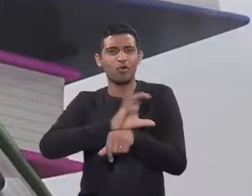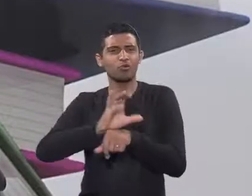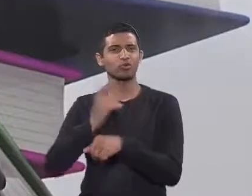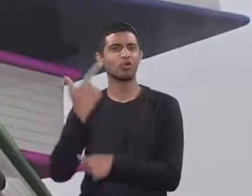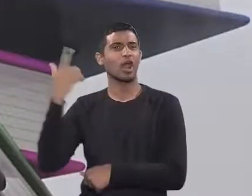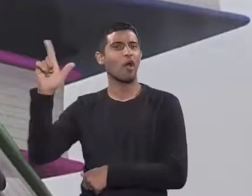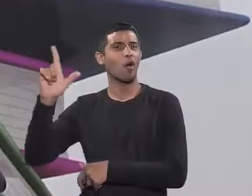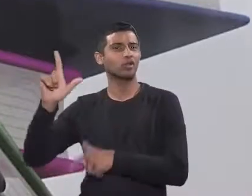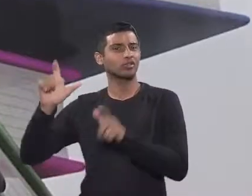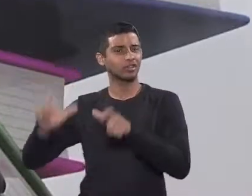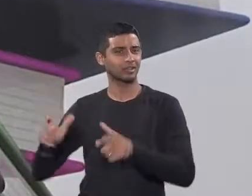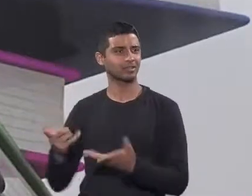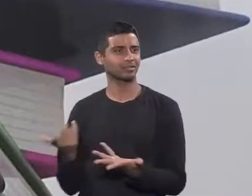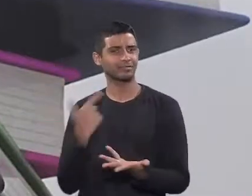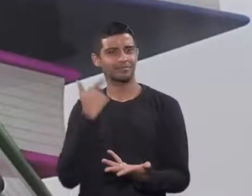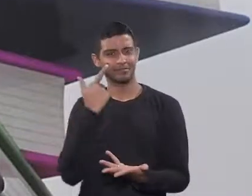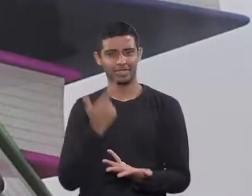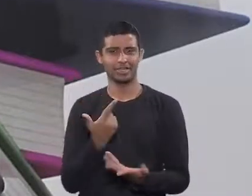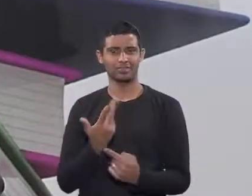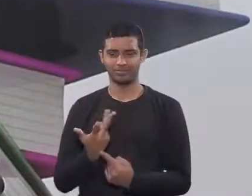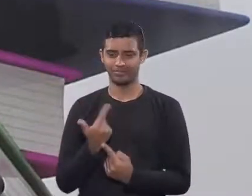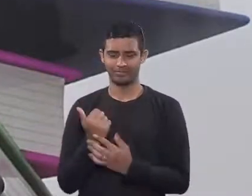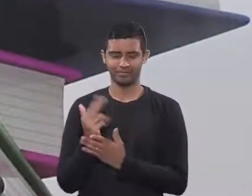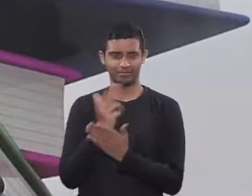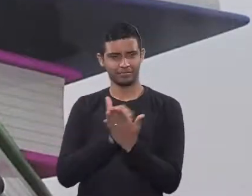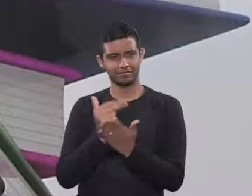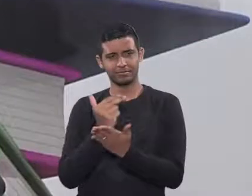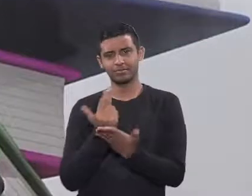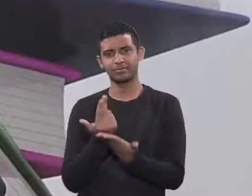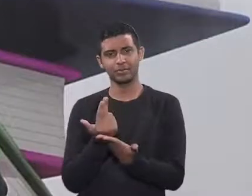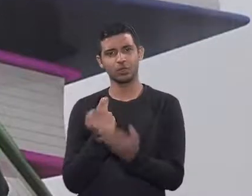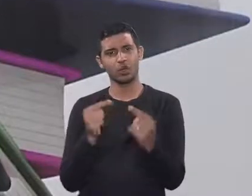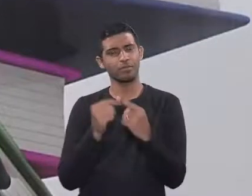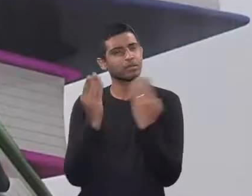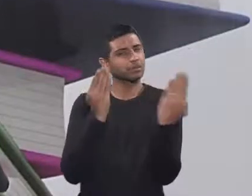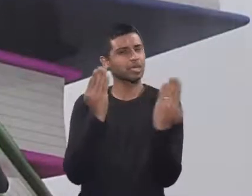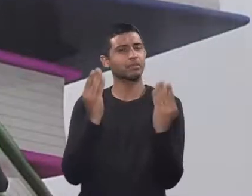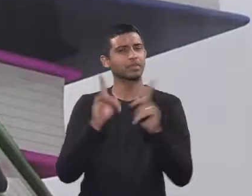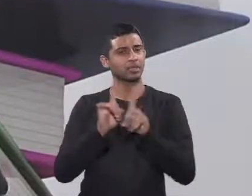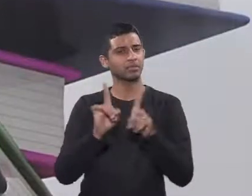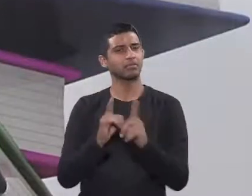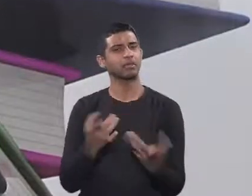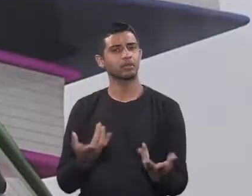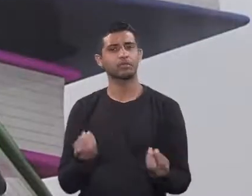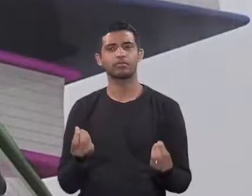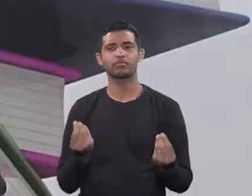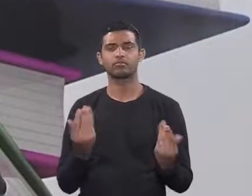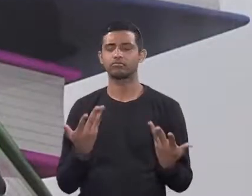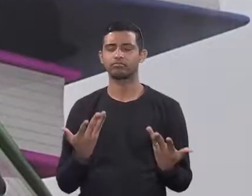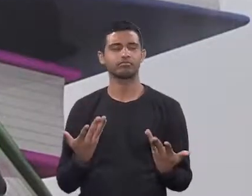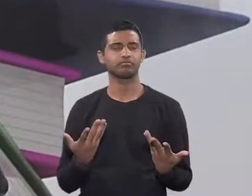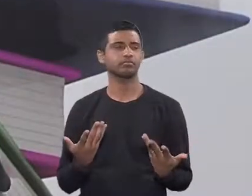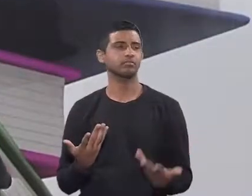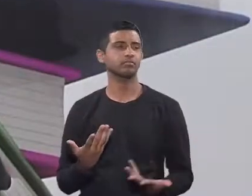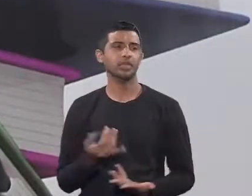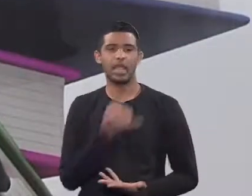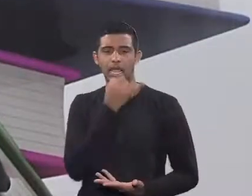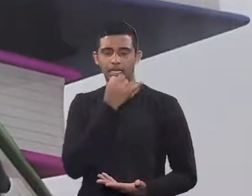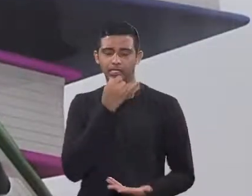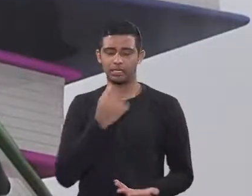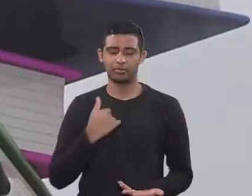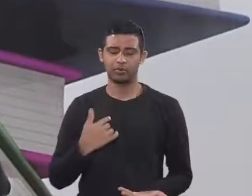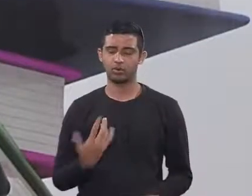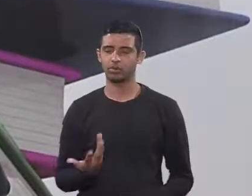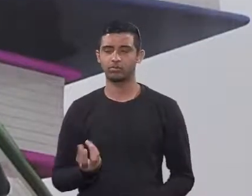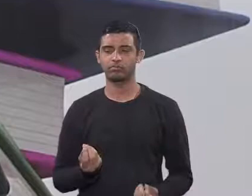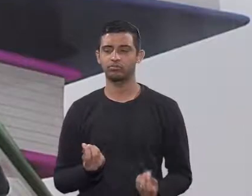eu acredito que a arte ela também ela é uma terapia, porque é uma forma de você